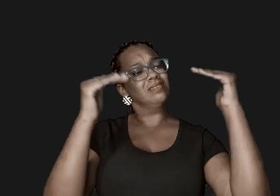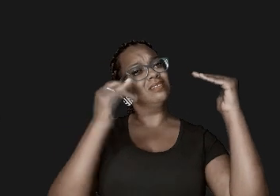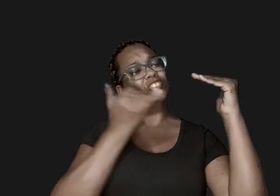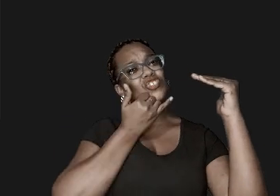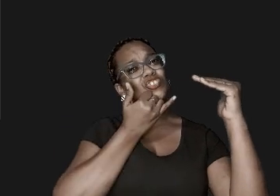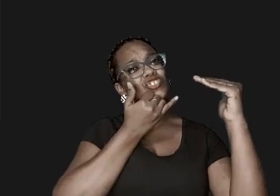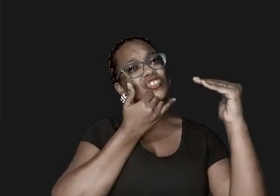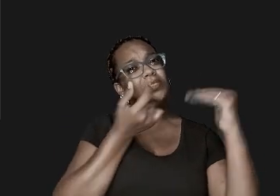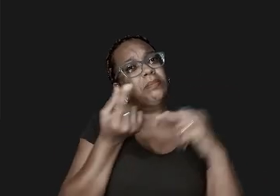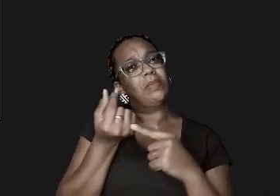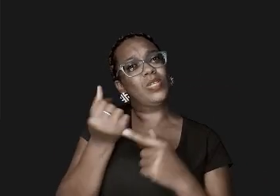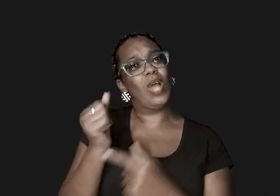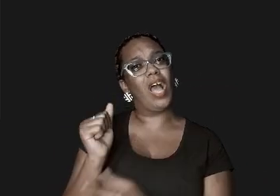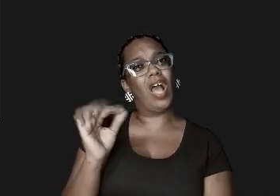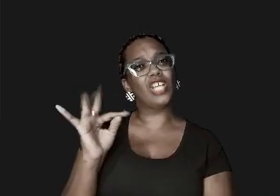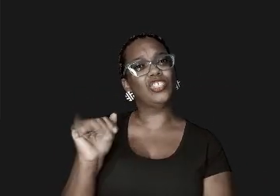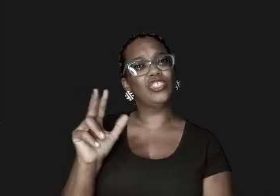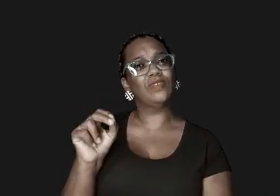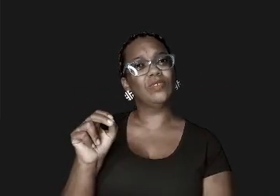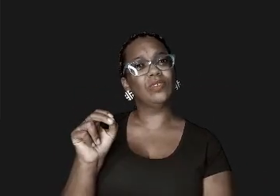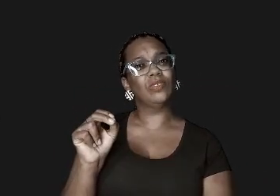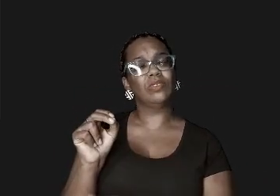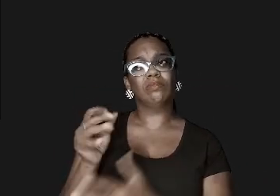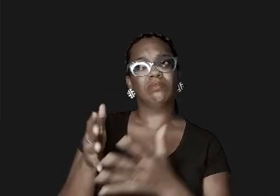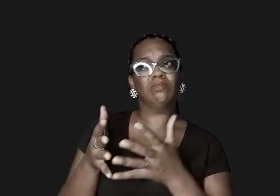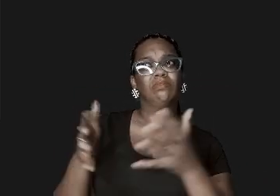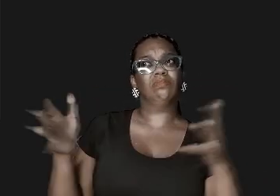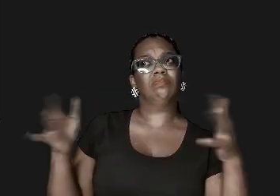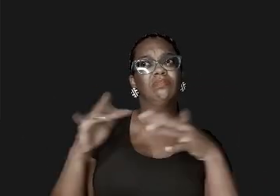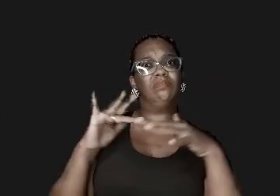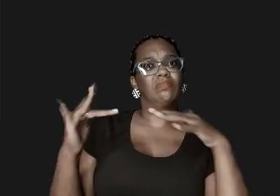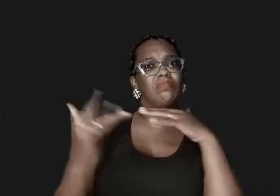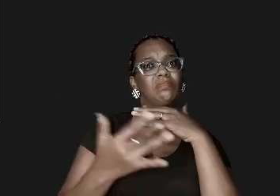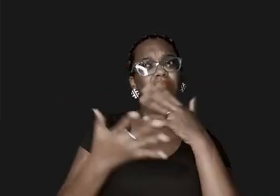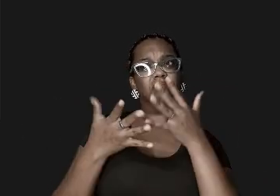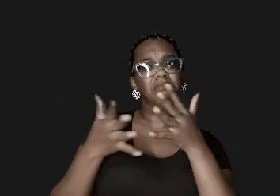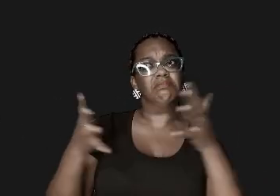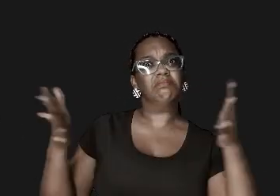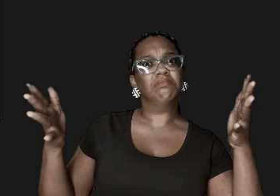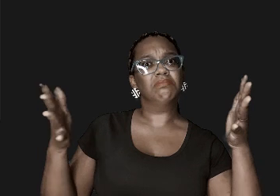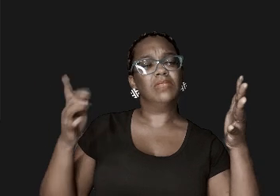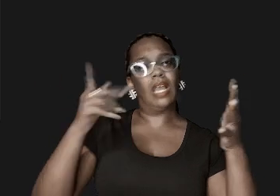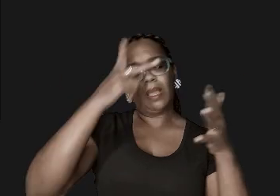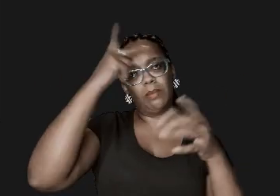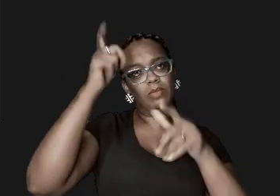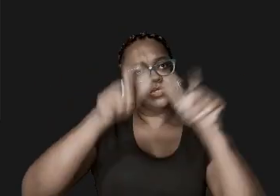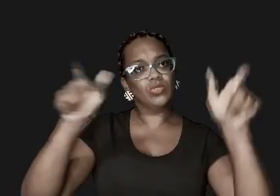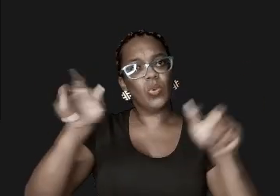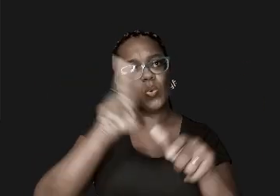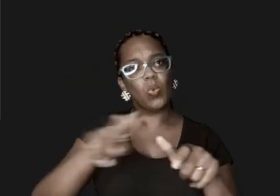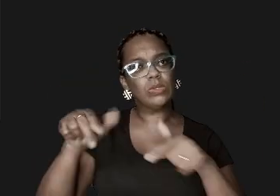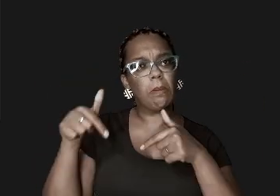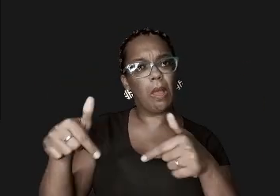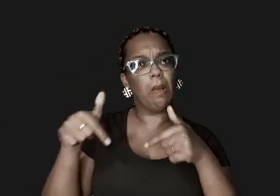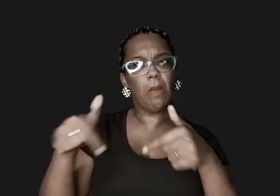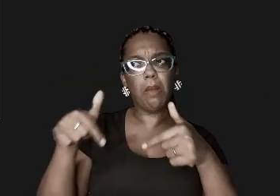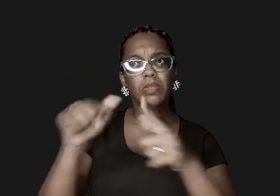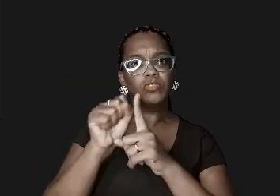ativismo social por meio da elevação artificial no preço de um ativo